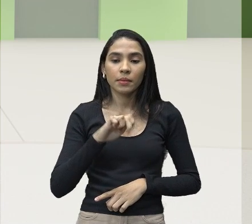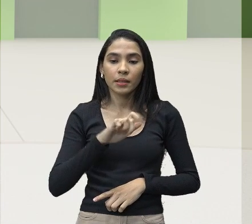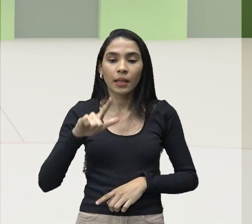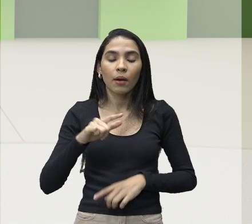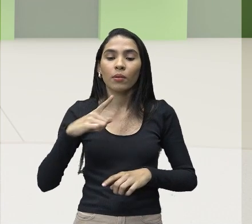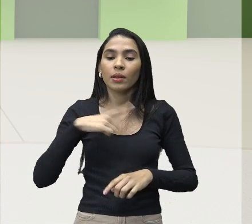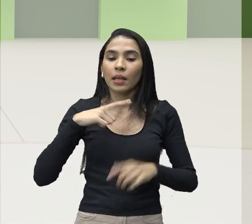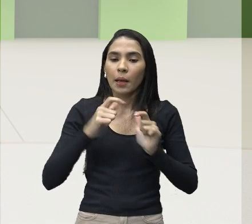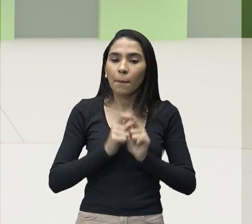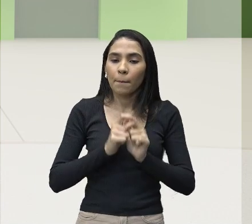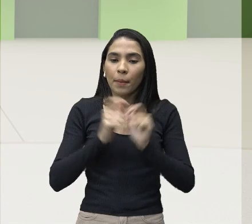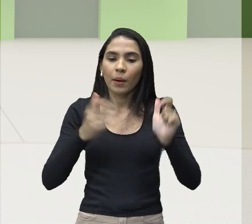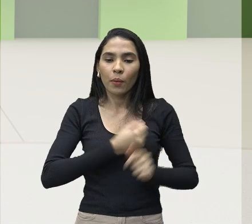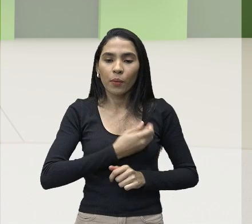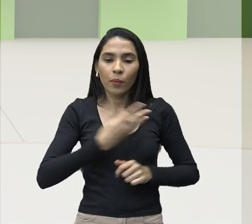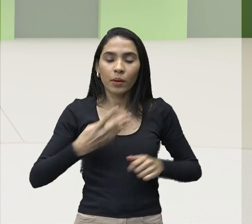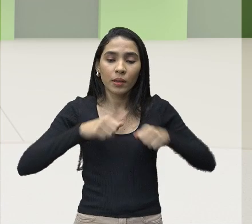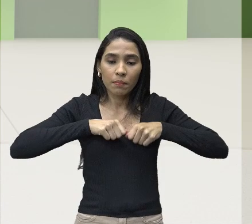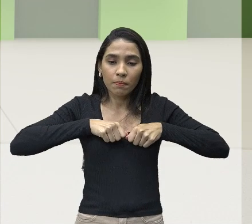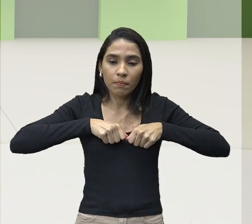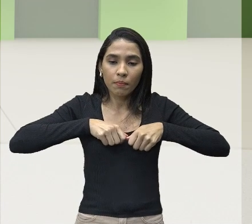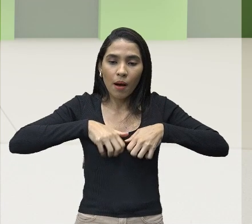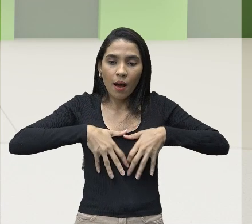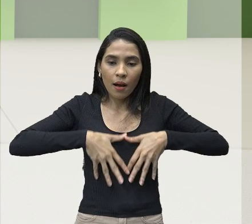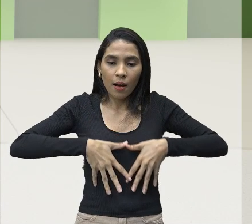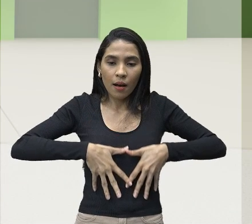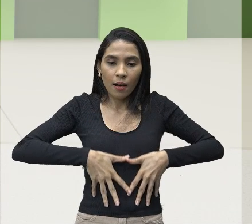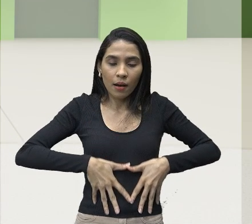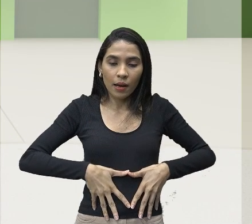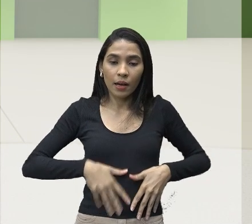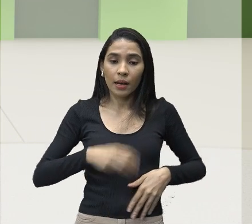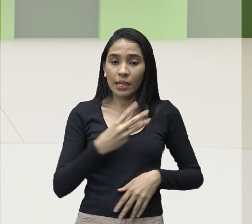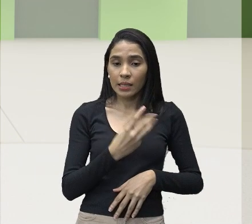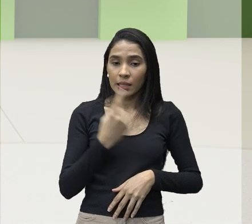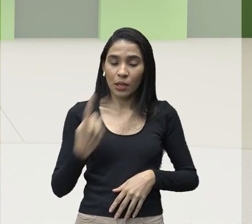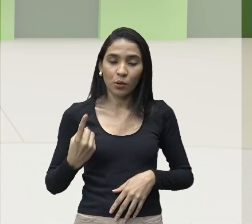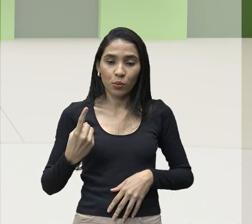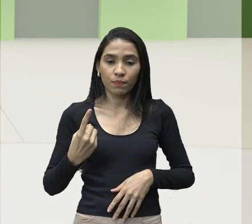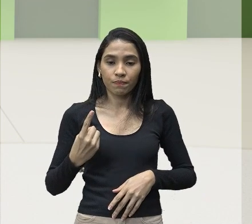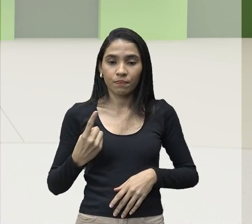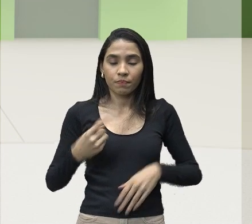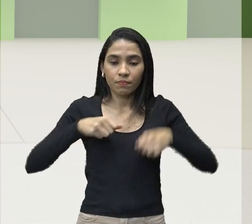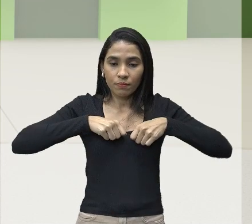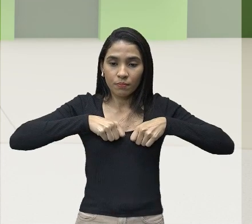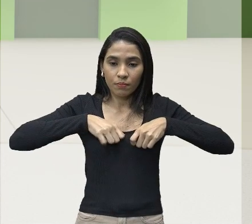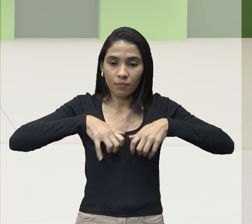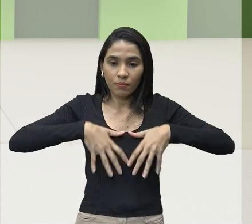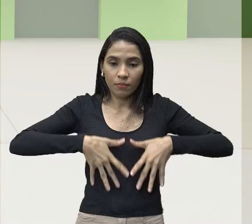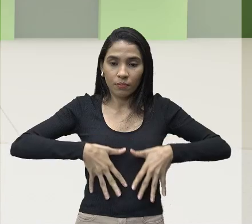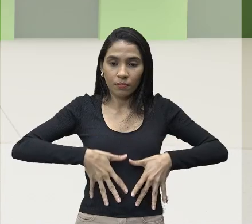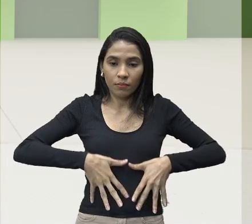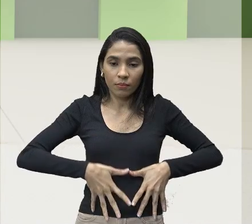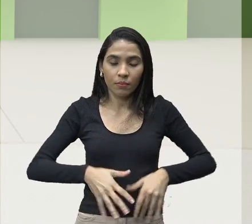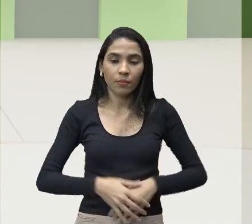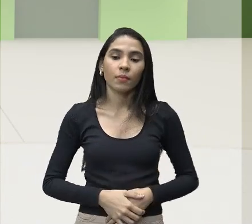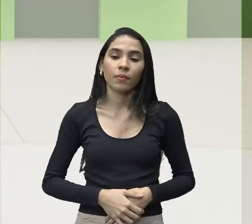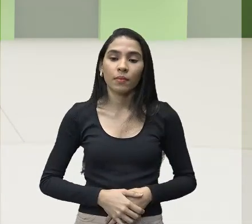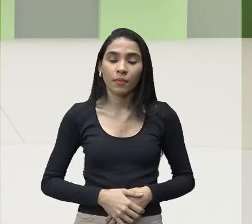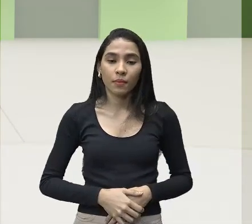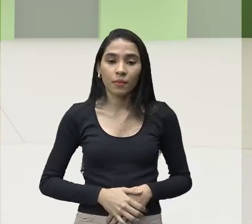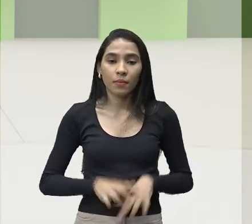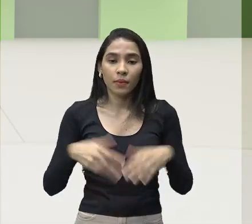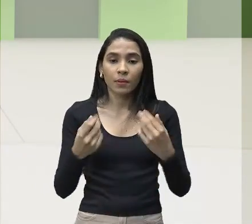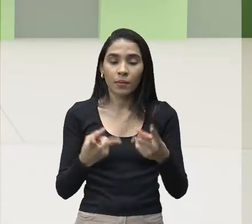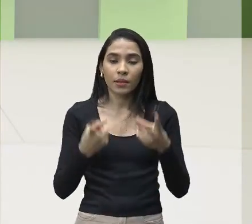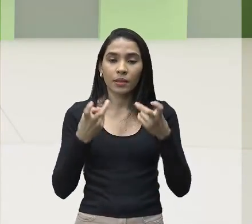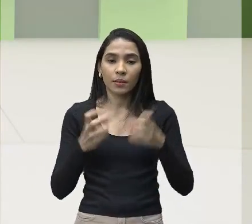uma maior quantidade, são 31 pares, porque ele vai estar distribuído em todo o corpo, tá bom? Então, a gente pode